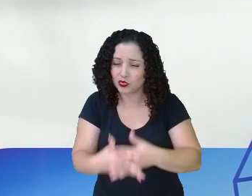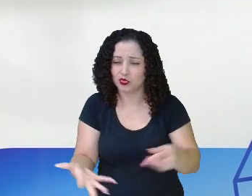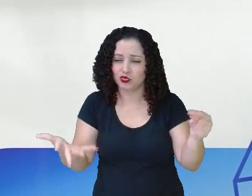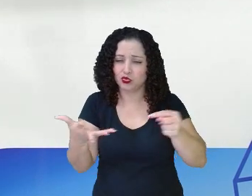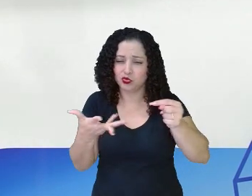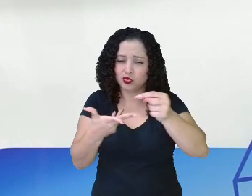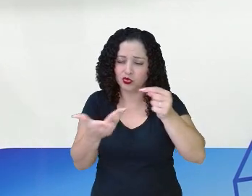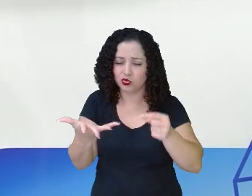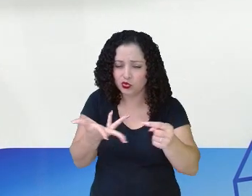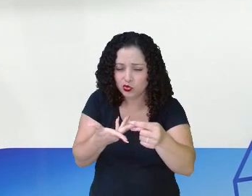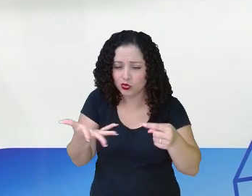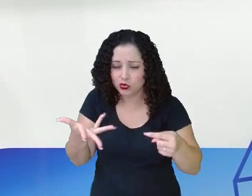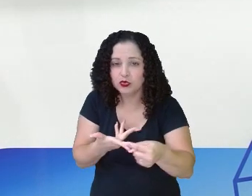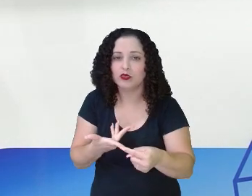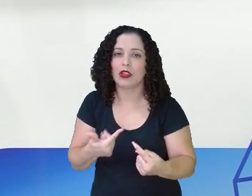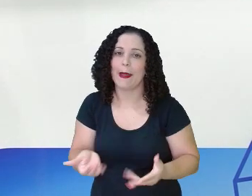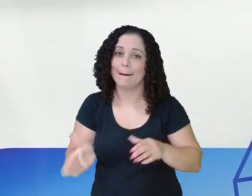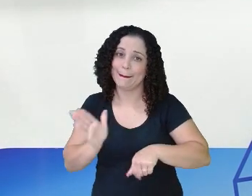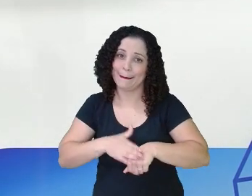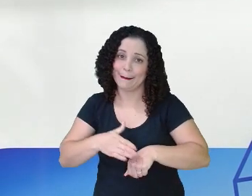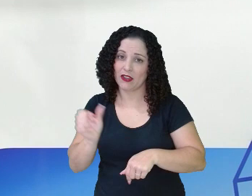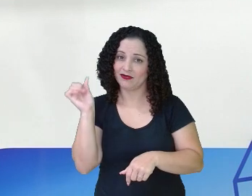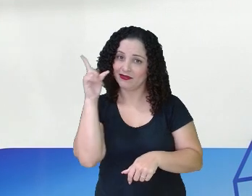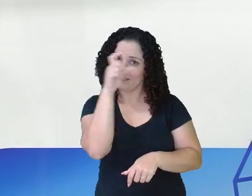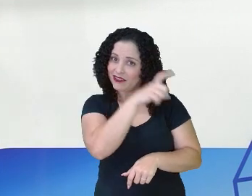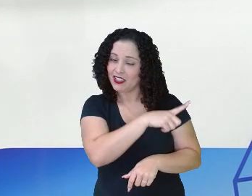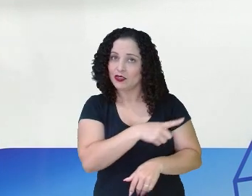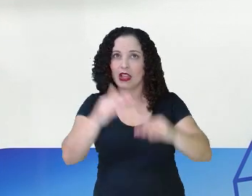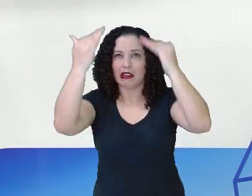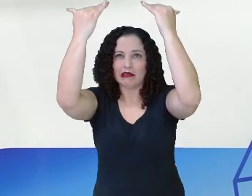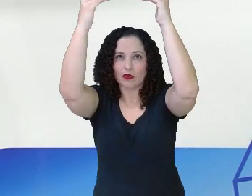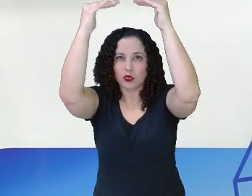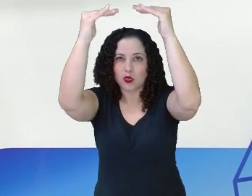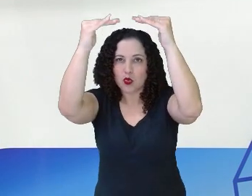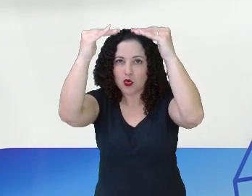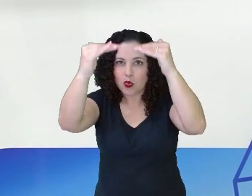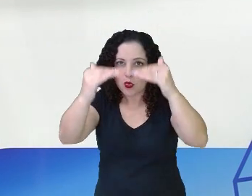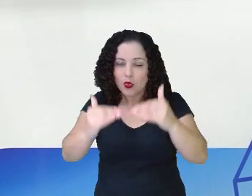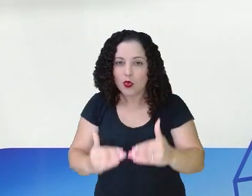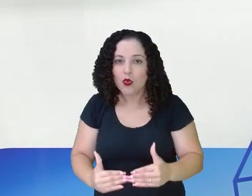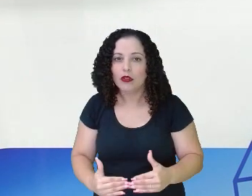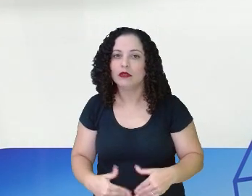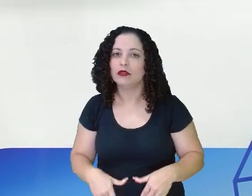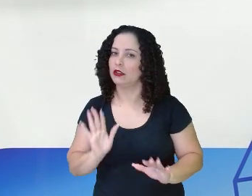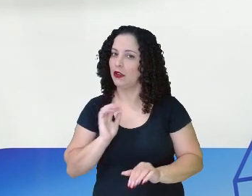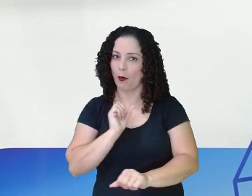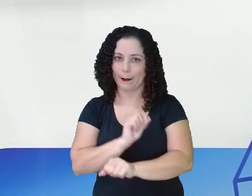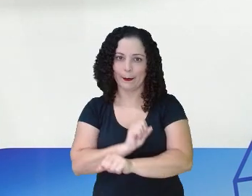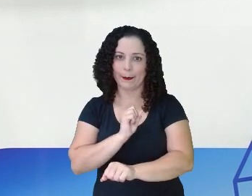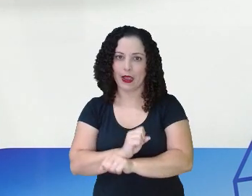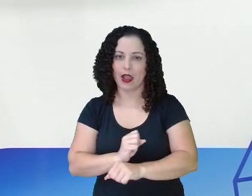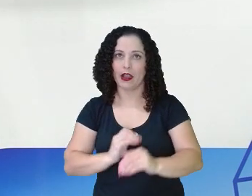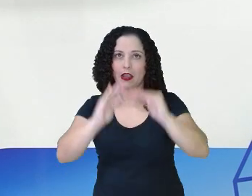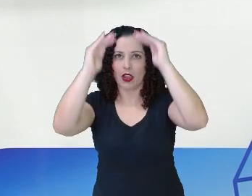e para fazer essa adição vai ficar mais difícil. Então, faz por partes e soma